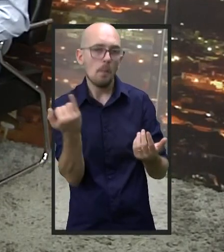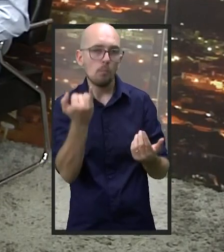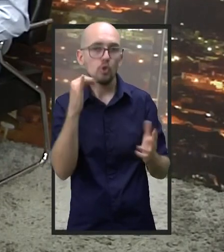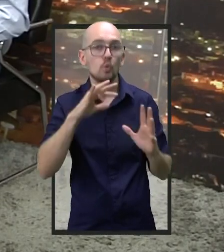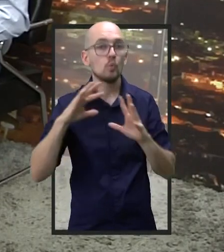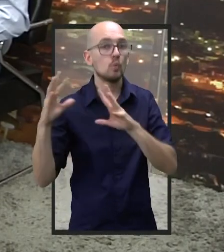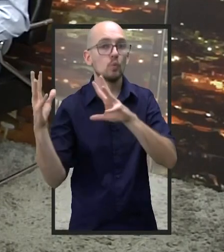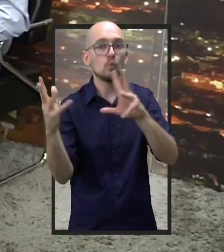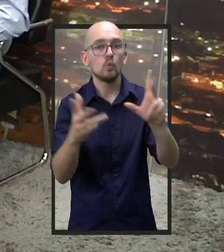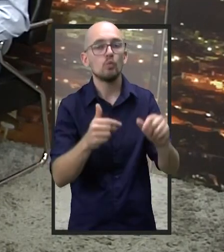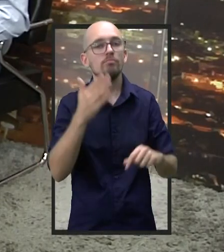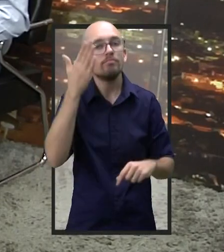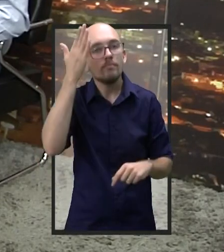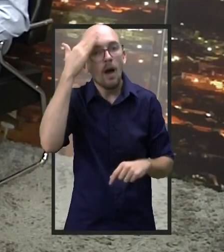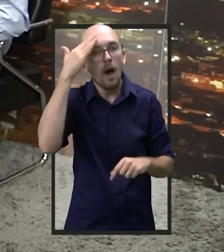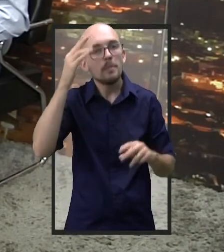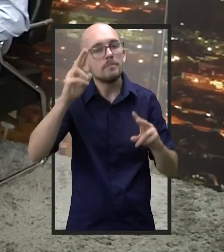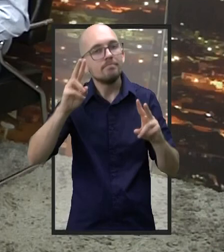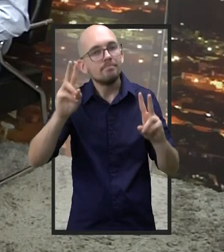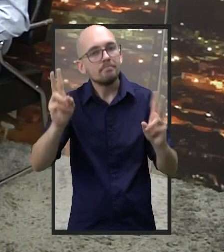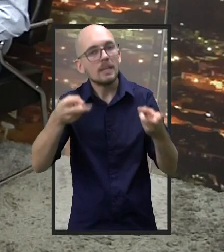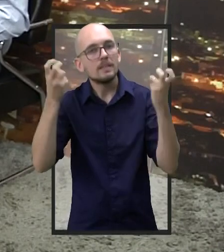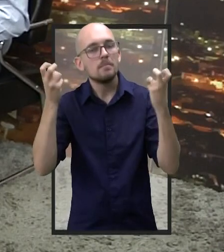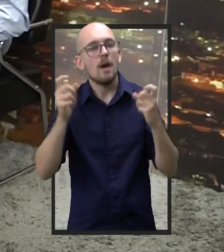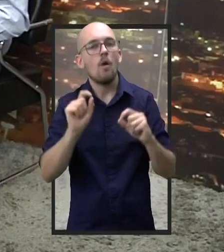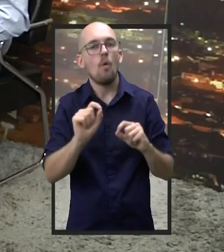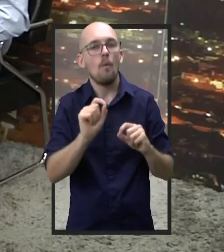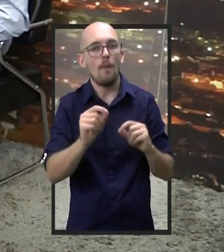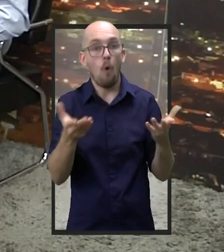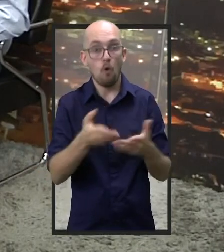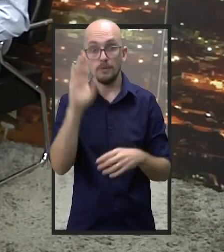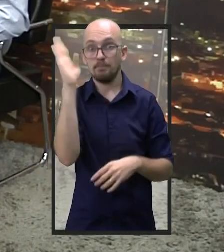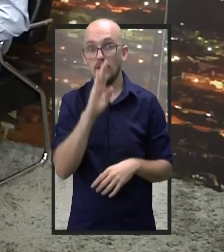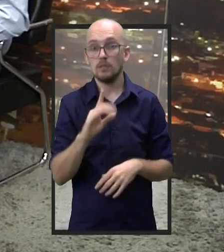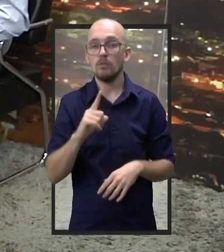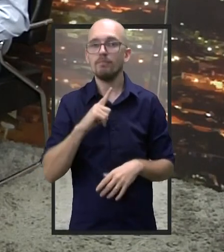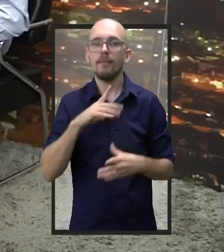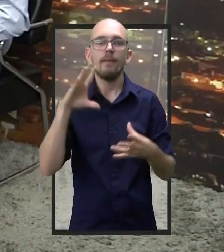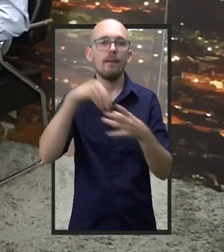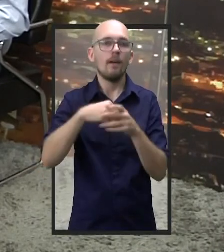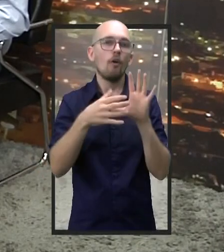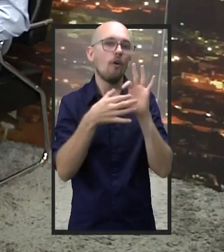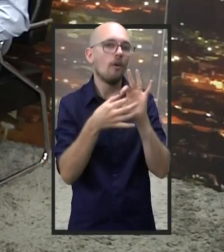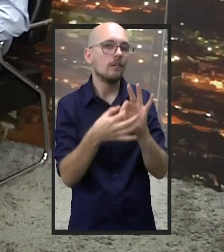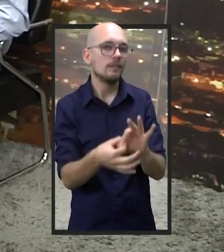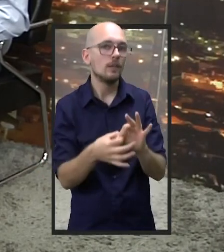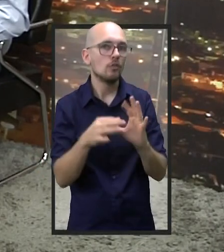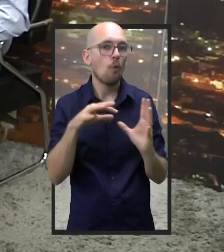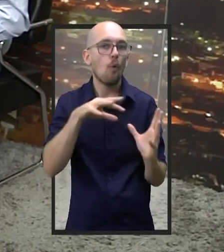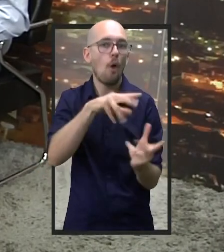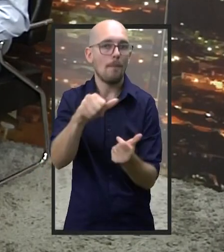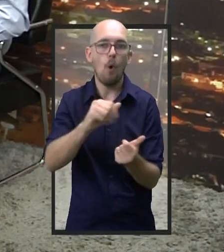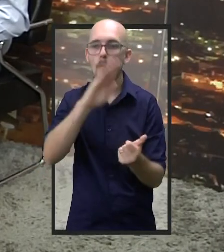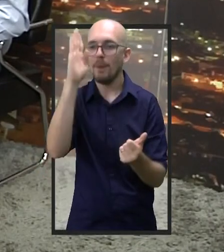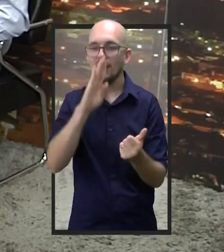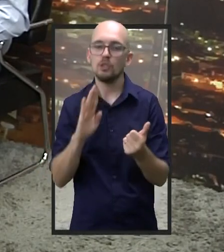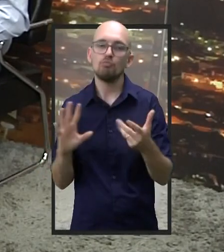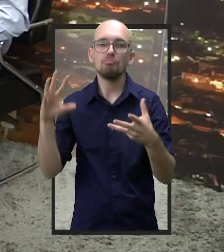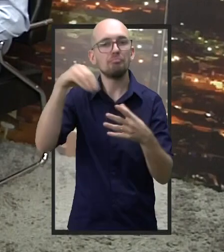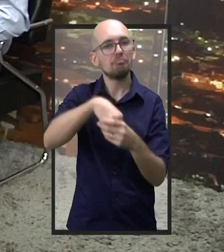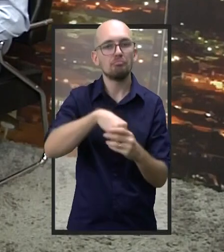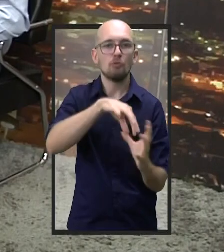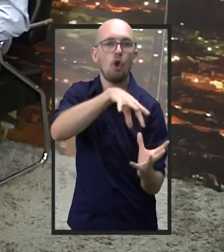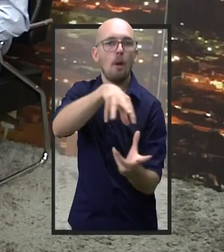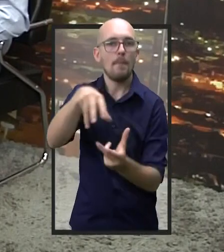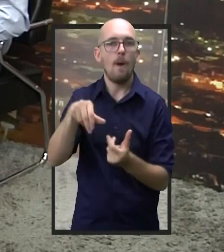tenham essa percepção que hoje o Brasil ele está inserido num contexto global, né? Esse mercado